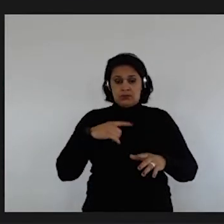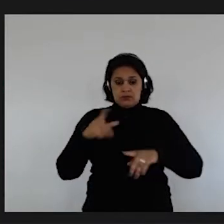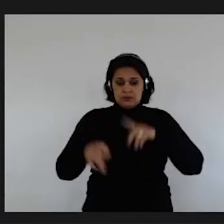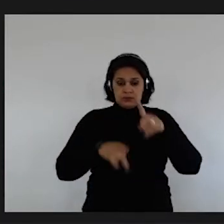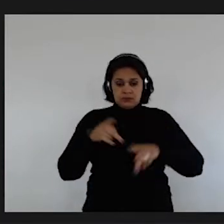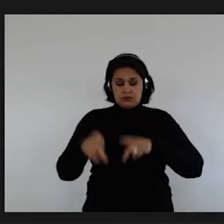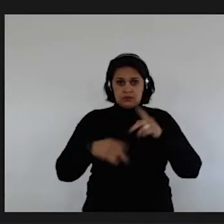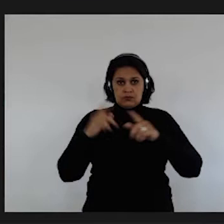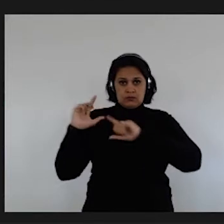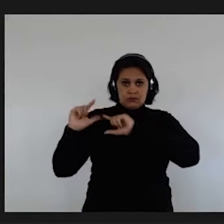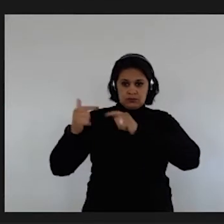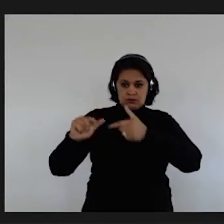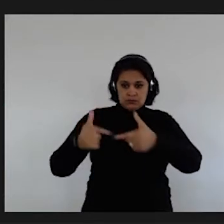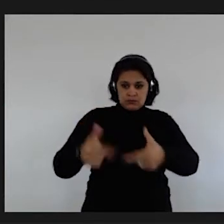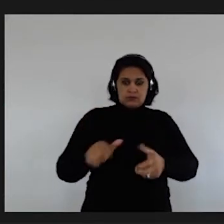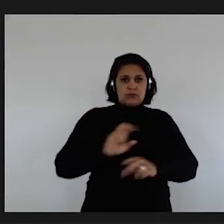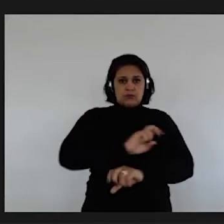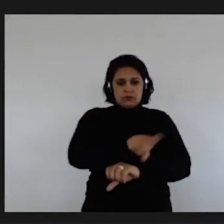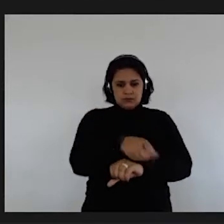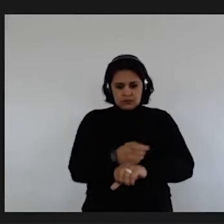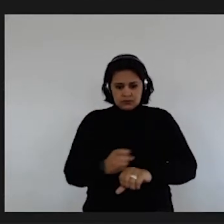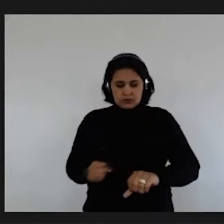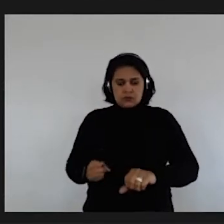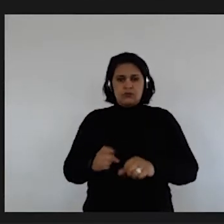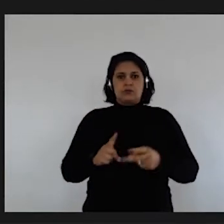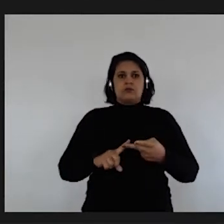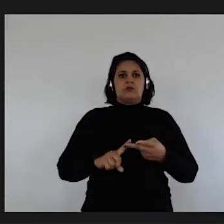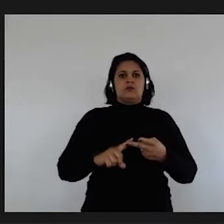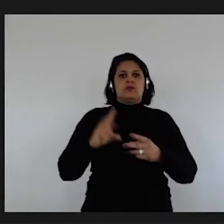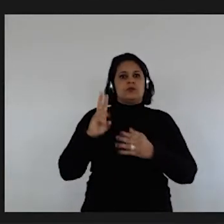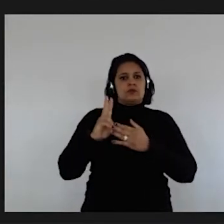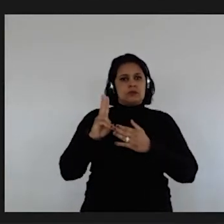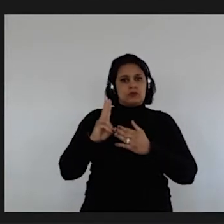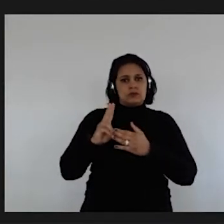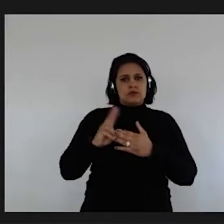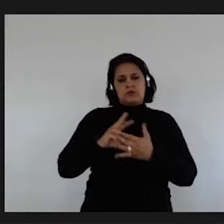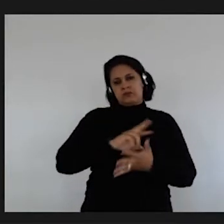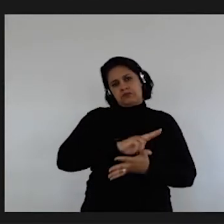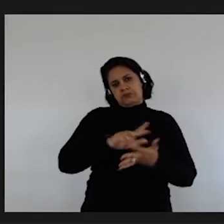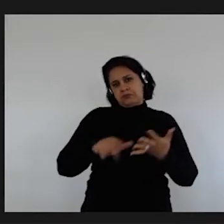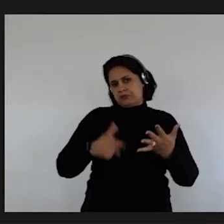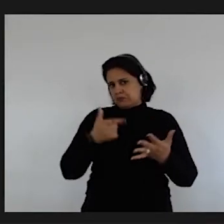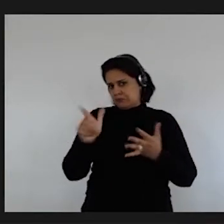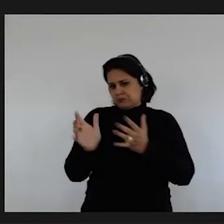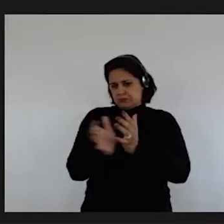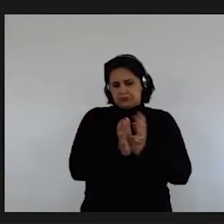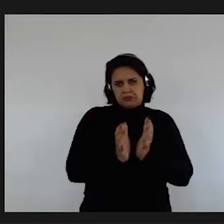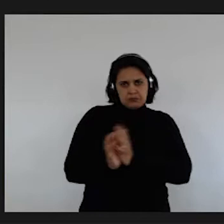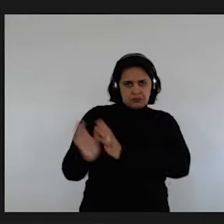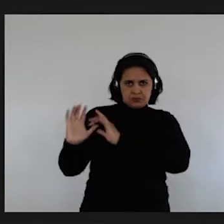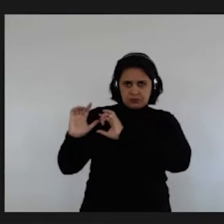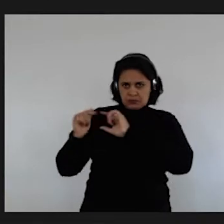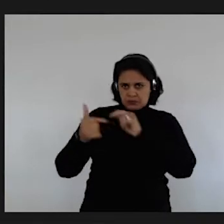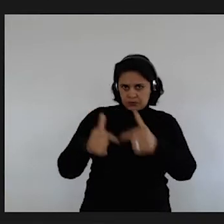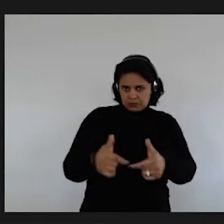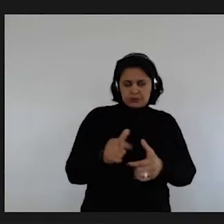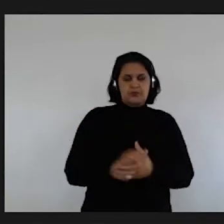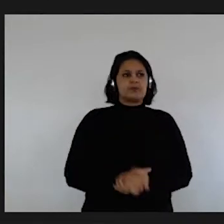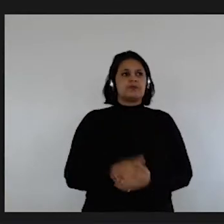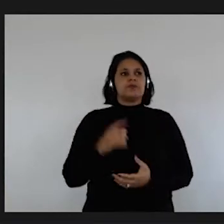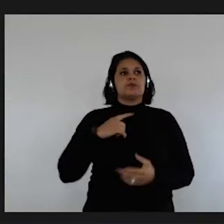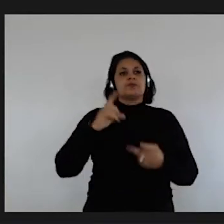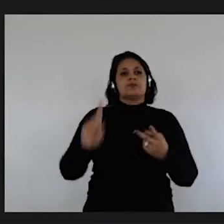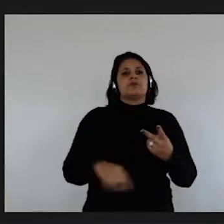como indígenas, quilombolas, faxinais e outras populações tradicionais. Migramos para um segundo momento do direito agrário, o